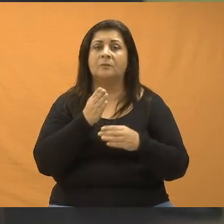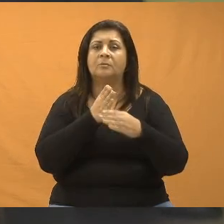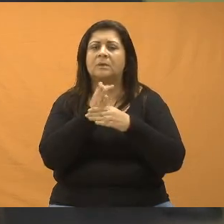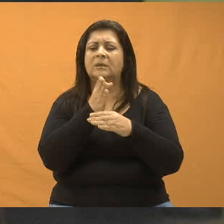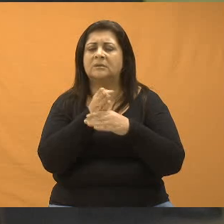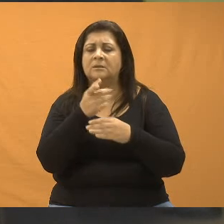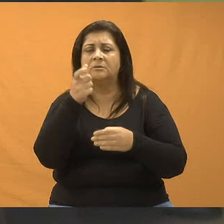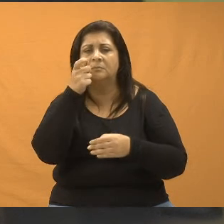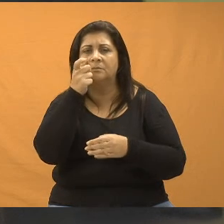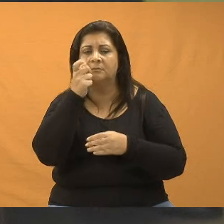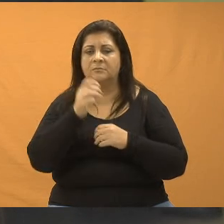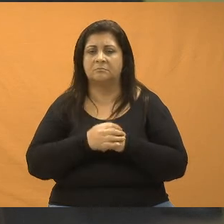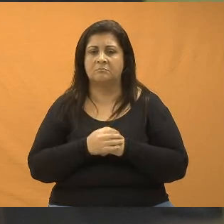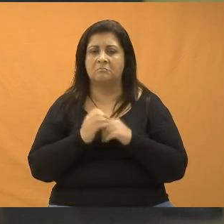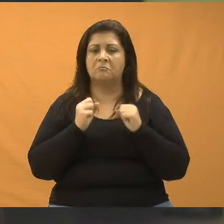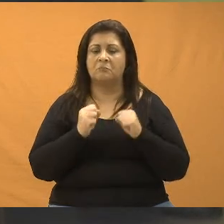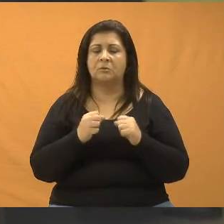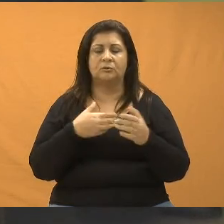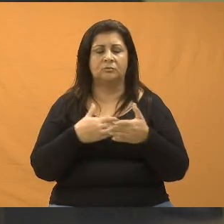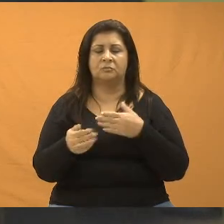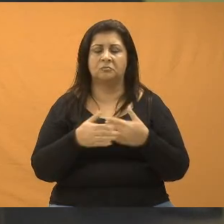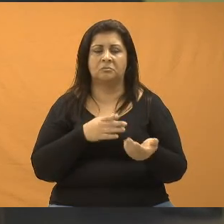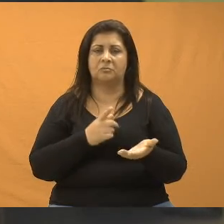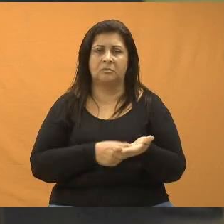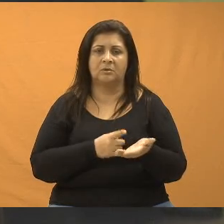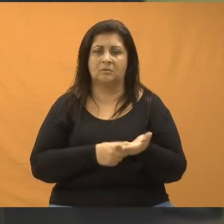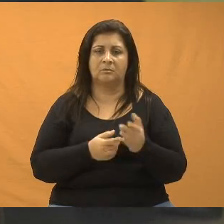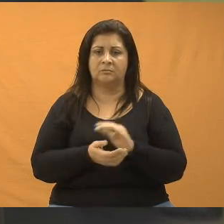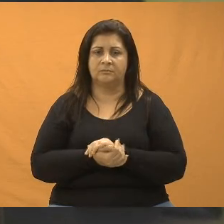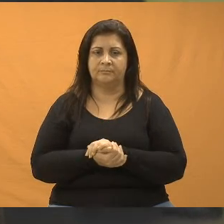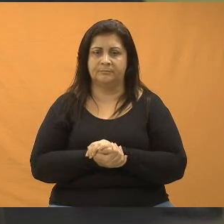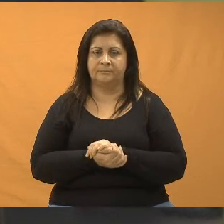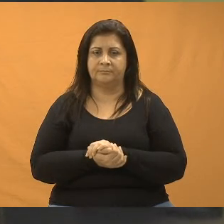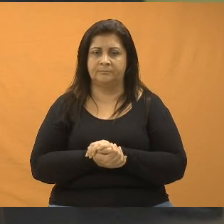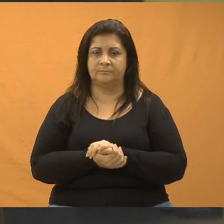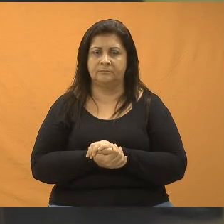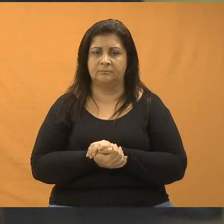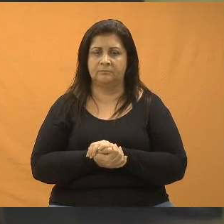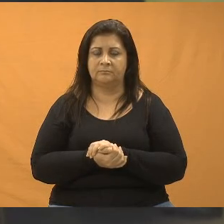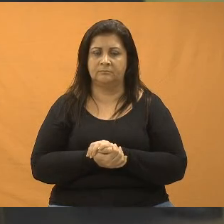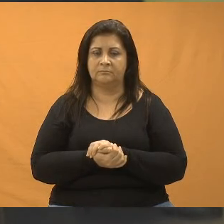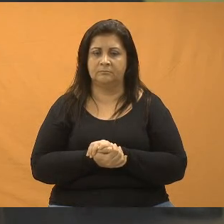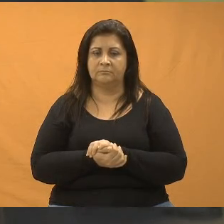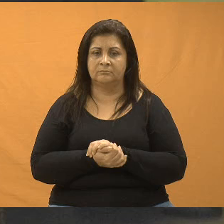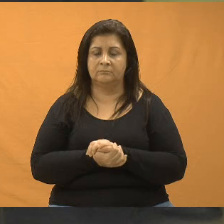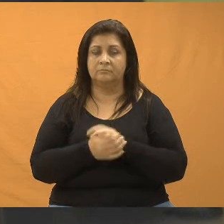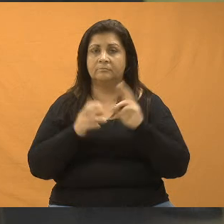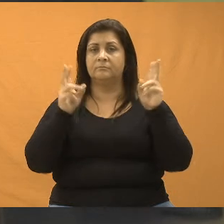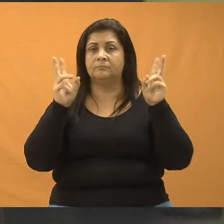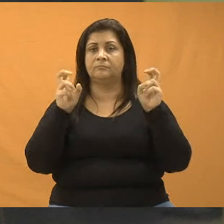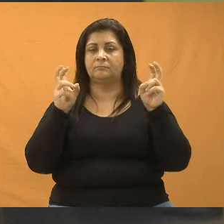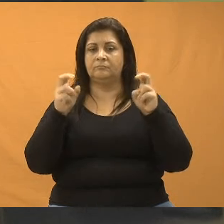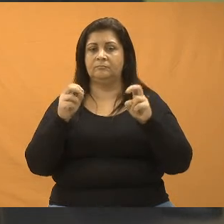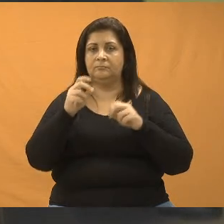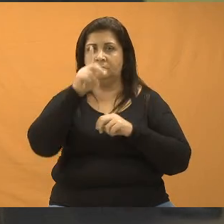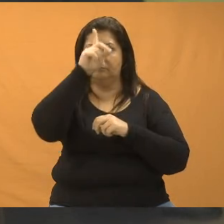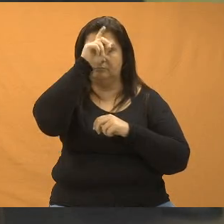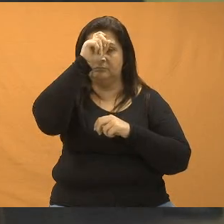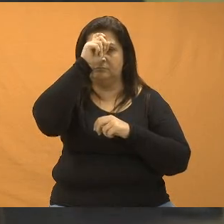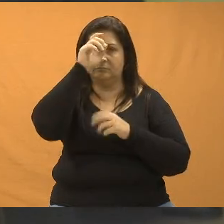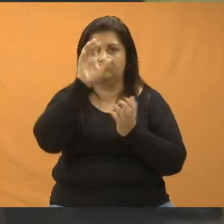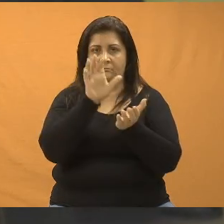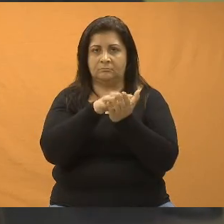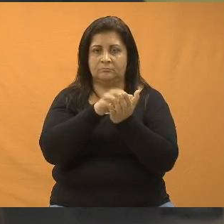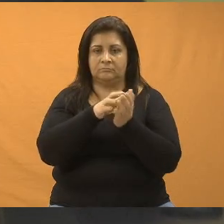e pode ter vistas a qualquer contrato da administração municipal. E na questão da Santa Casa de